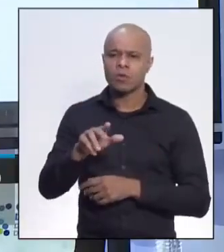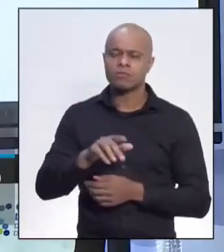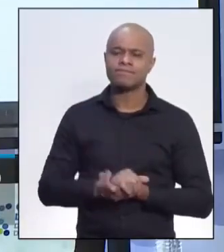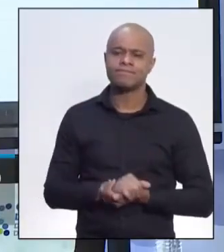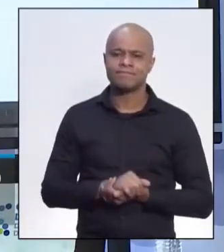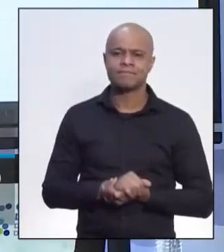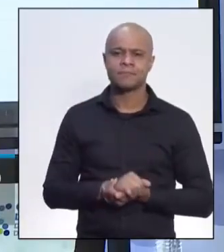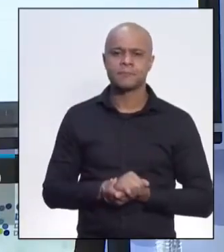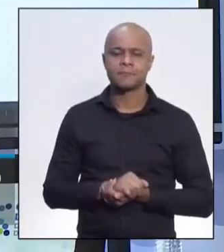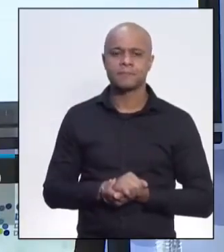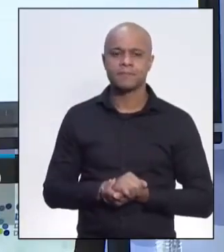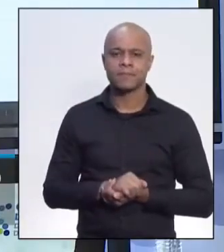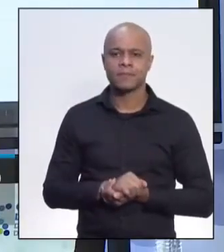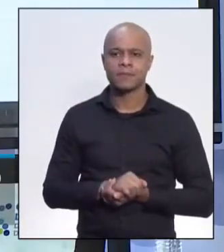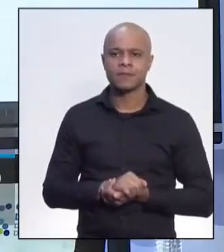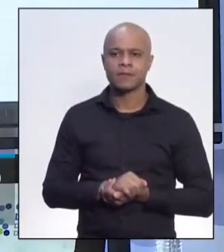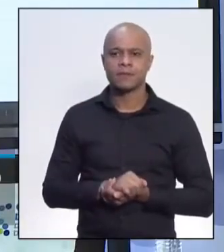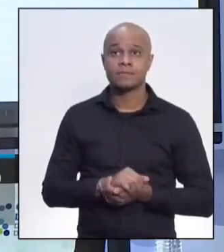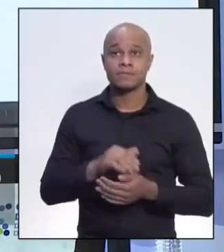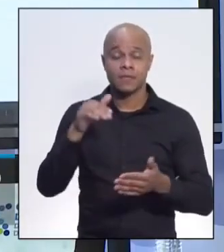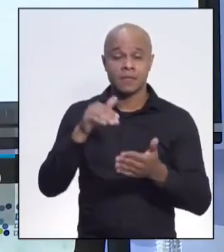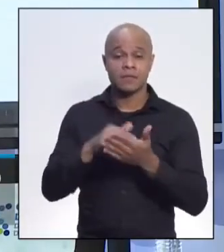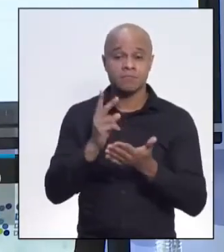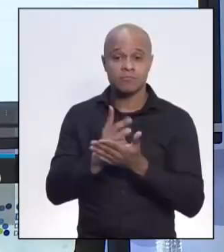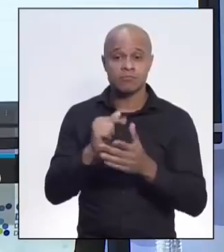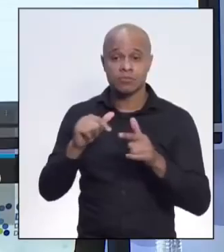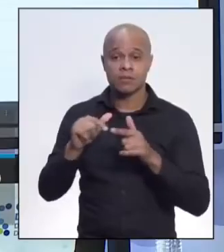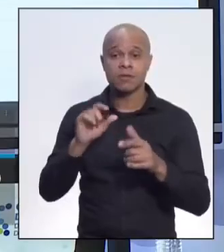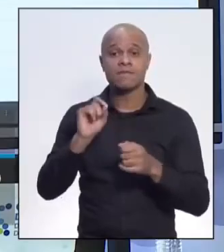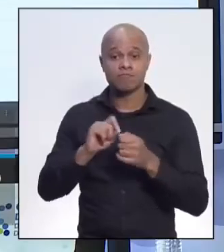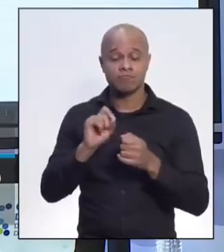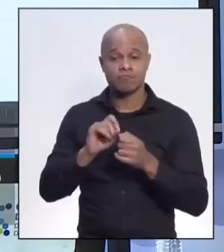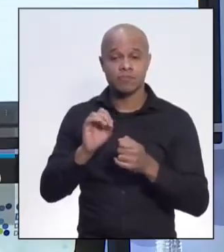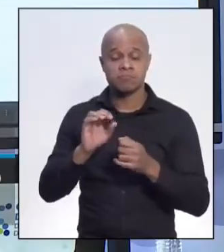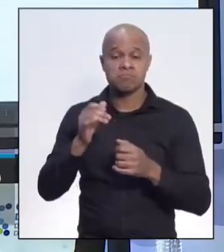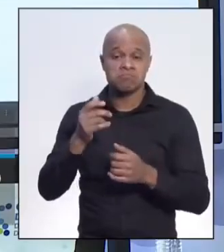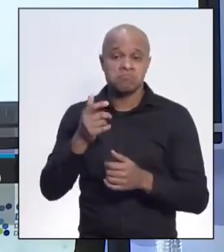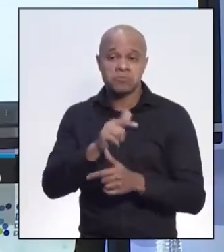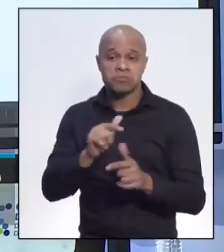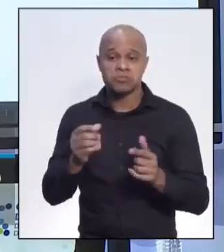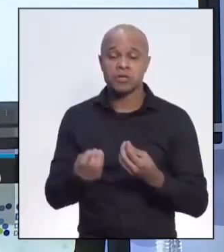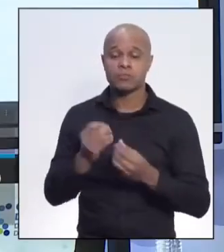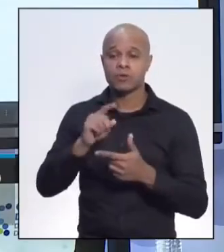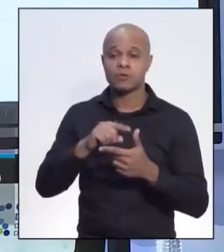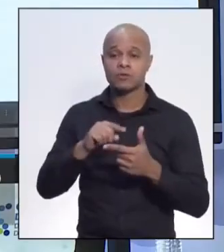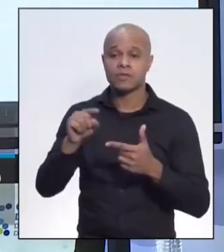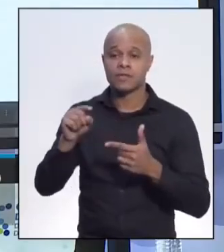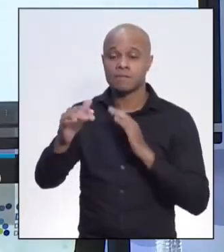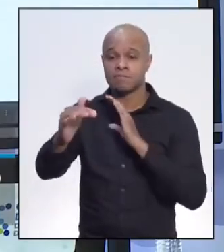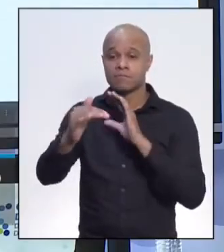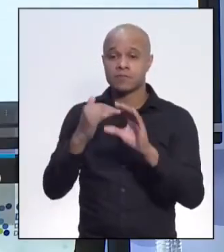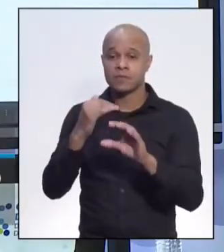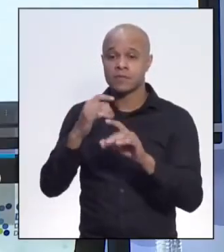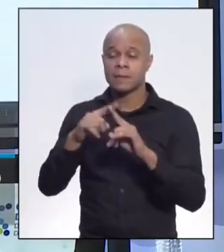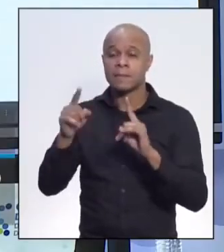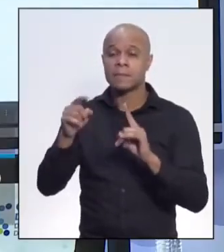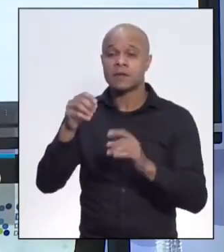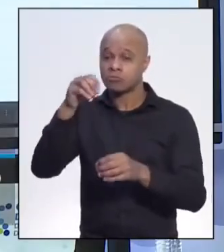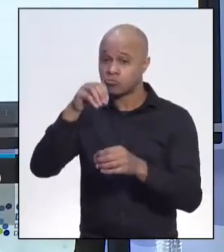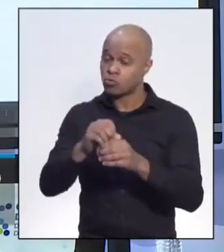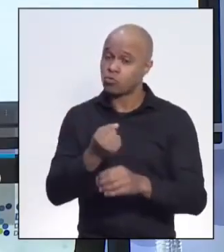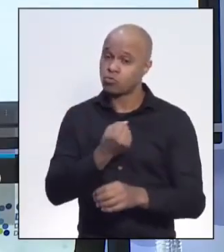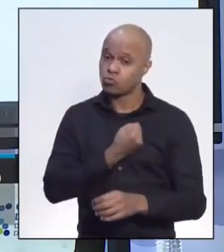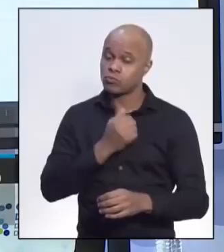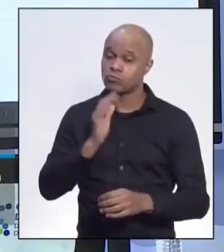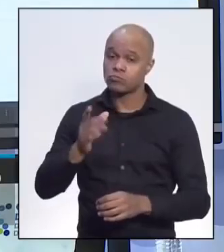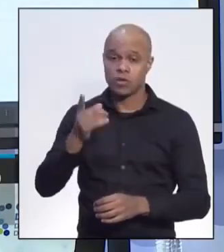por isso que ontem a gente fez até algumas atividades em que eles não tinham como mandar o gráfico, mas pelo menos em pares ordenados, que já dá uma